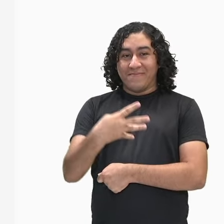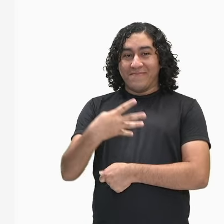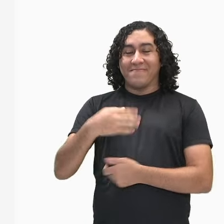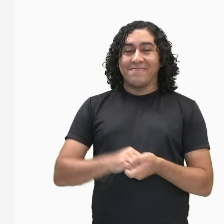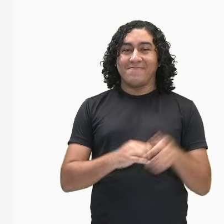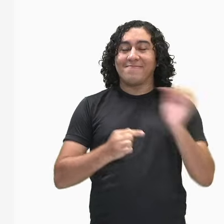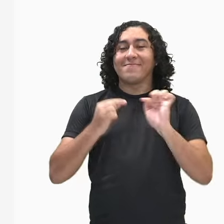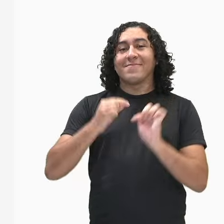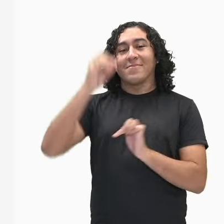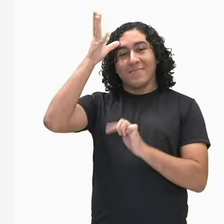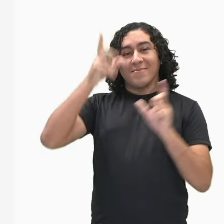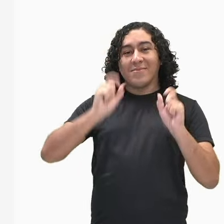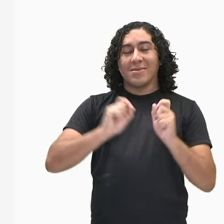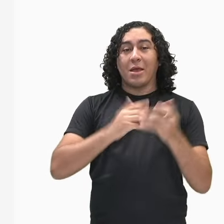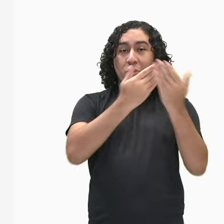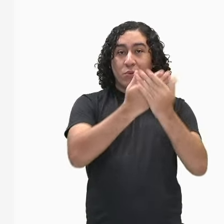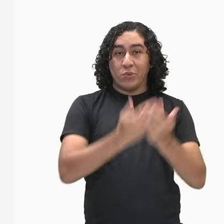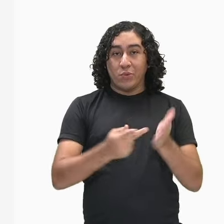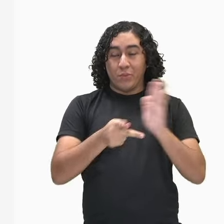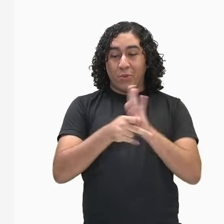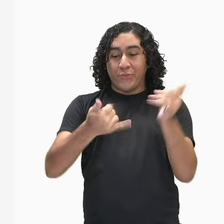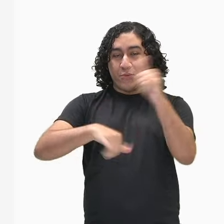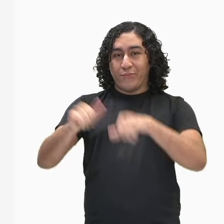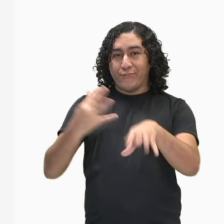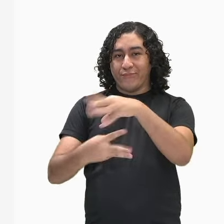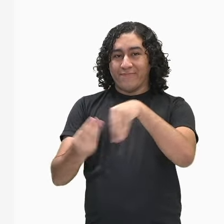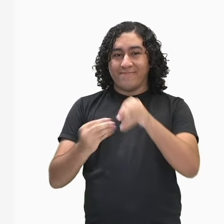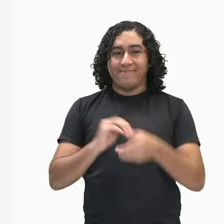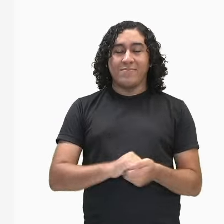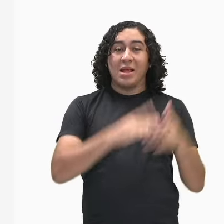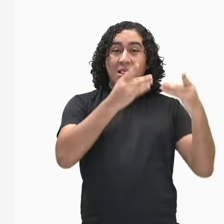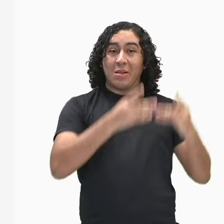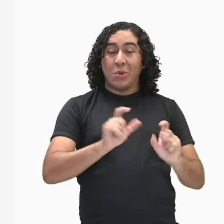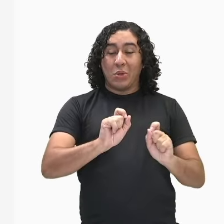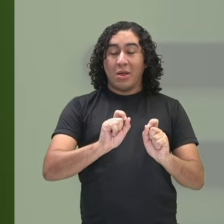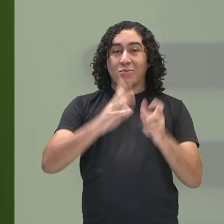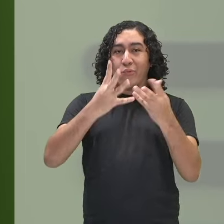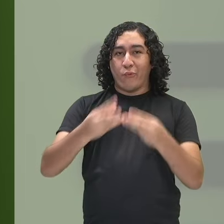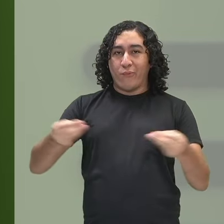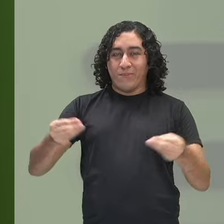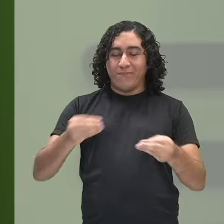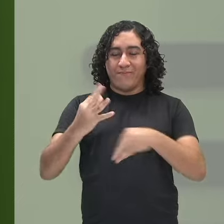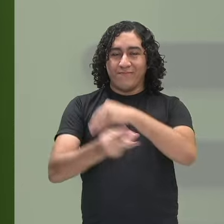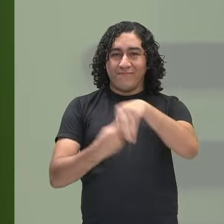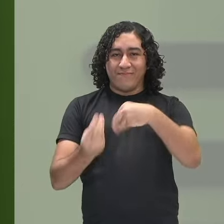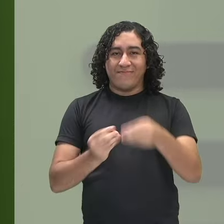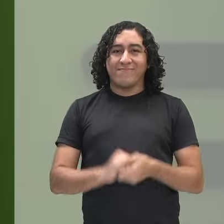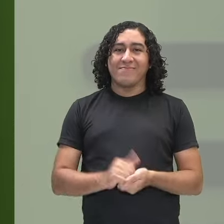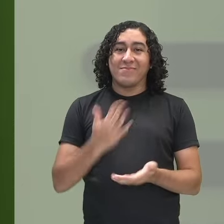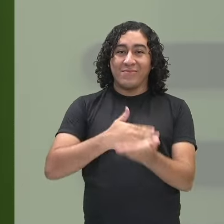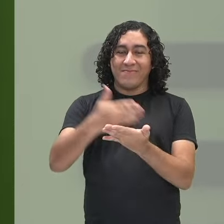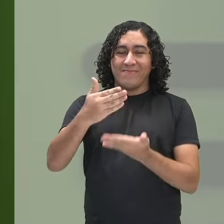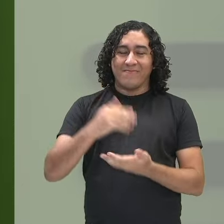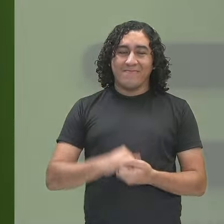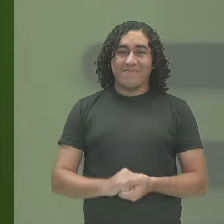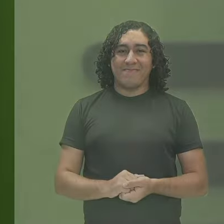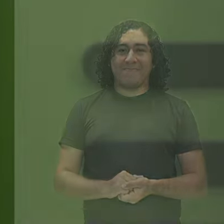de conhecimento, estudo das soluções e o detalhamento é solubilidade. Então vamos para a nossa